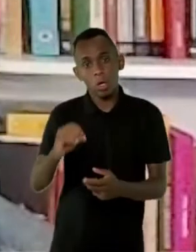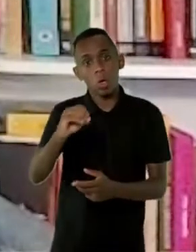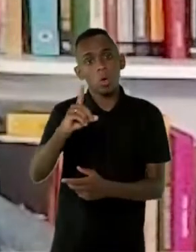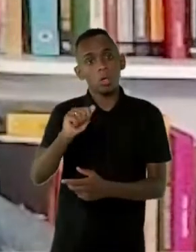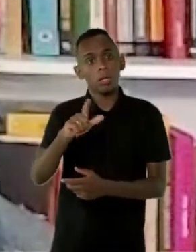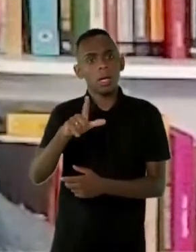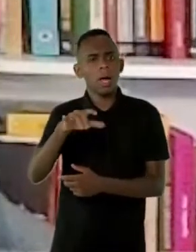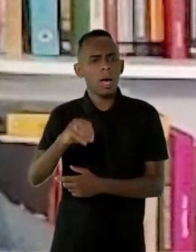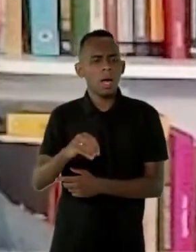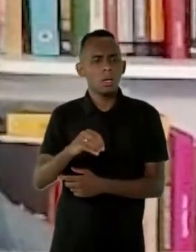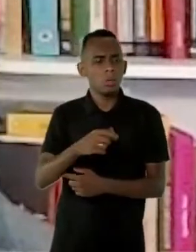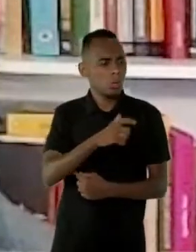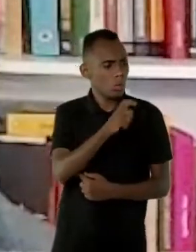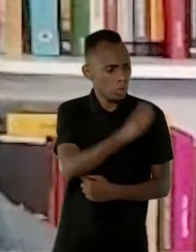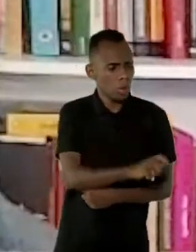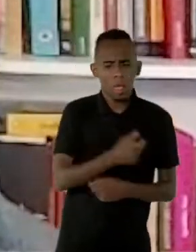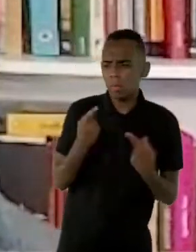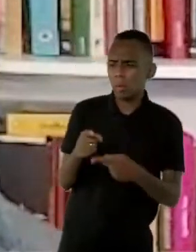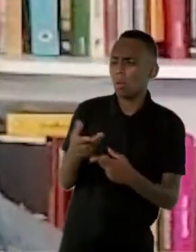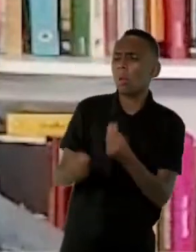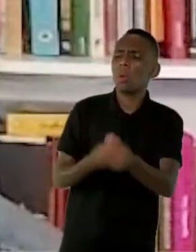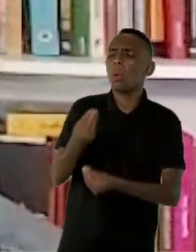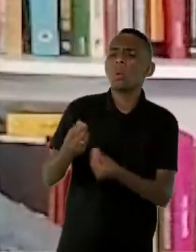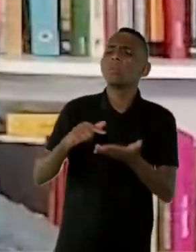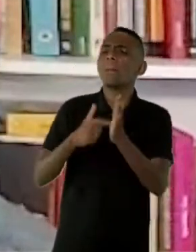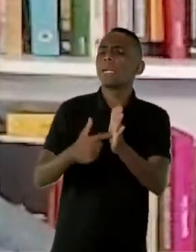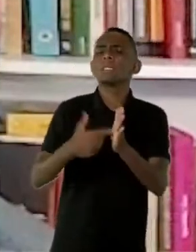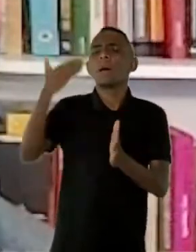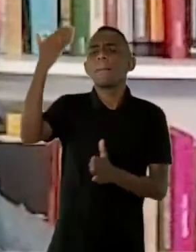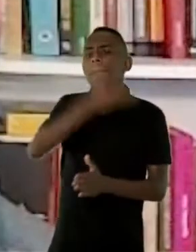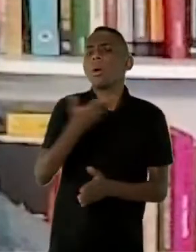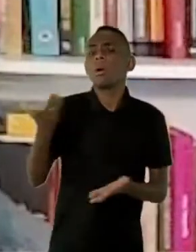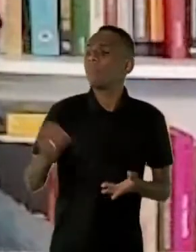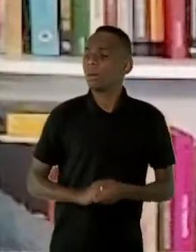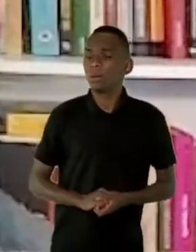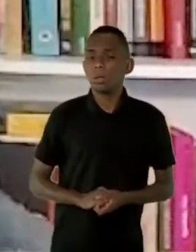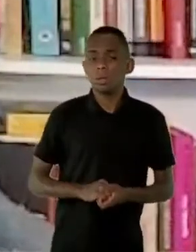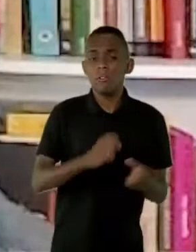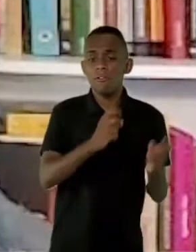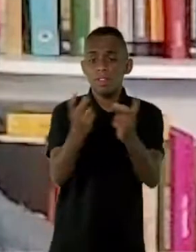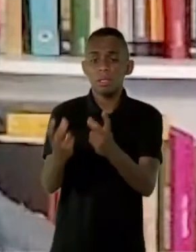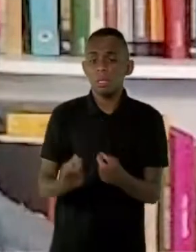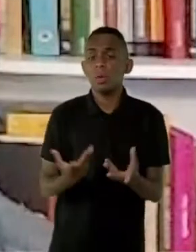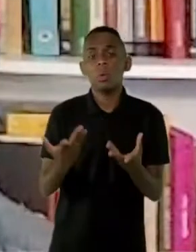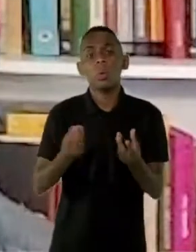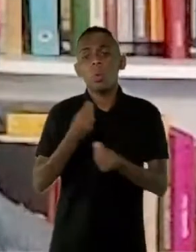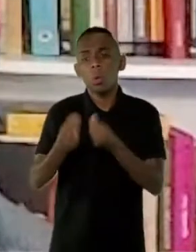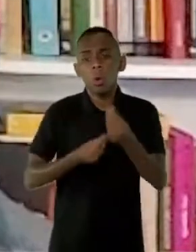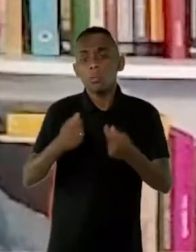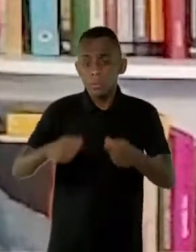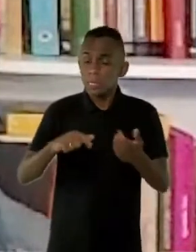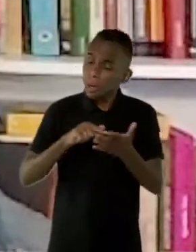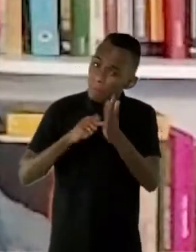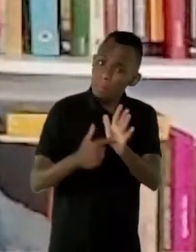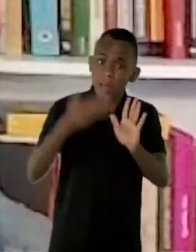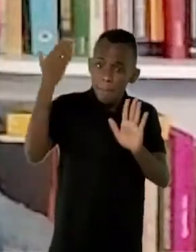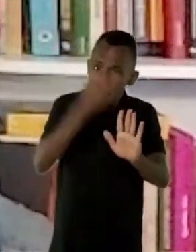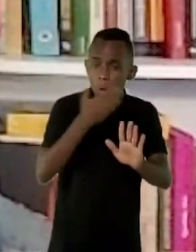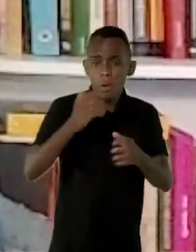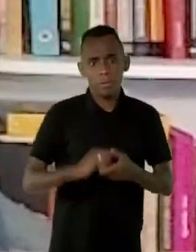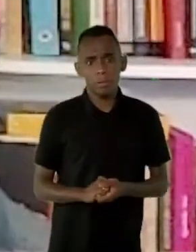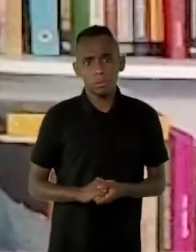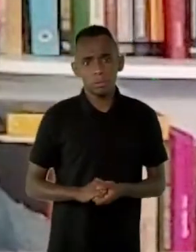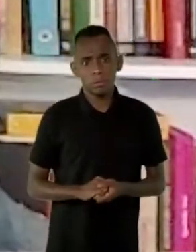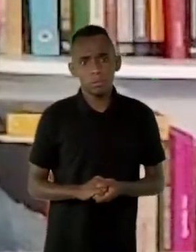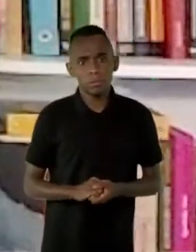pela Carolina por não prestar contas, tudo aquilo que ele fazia de forma, vamos dizer, esparçada,